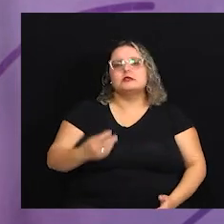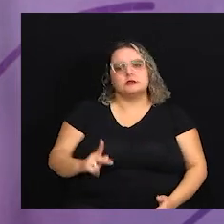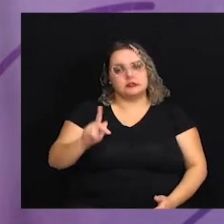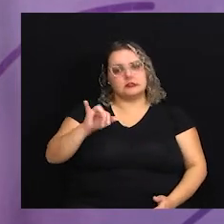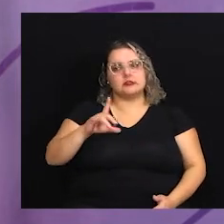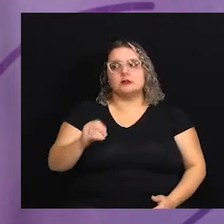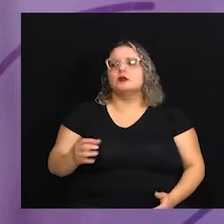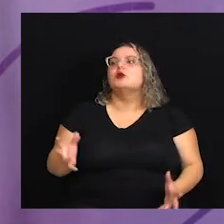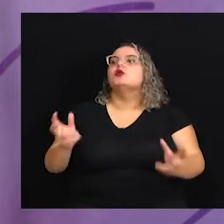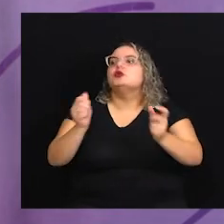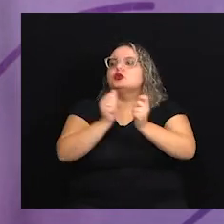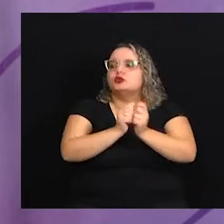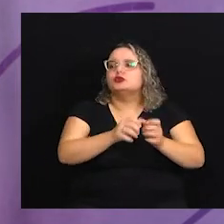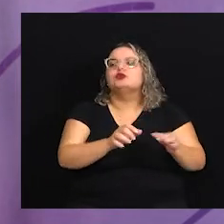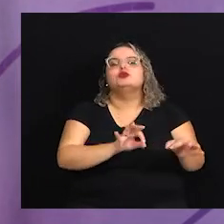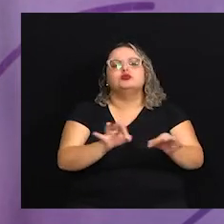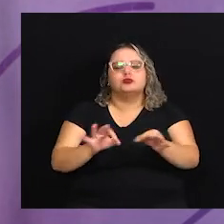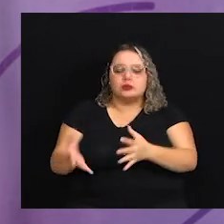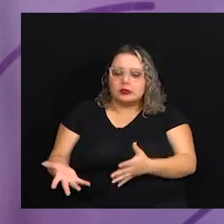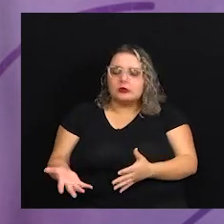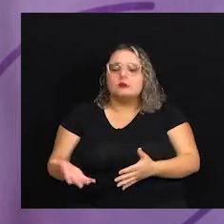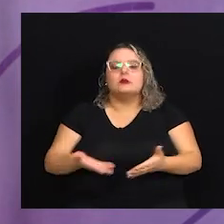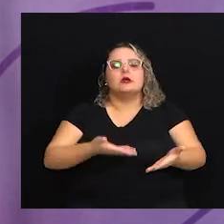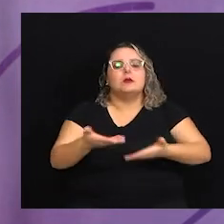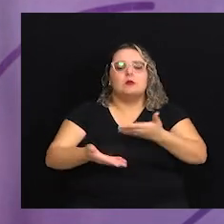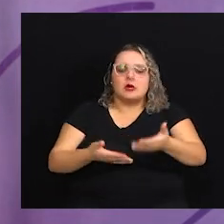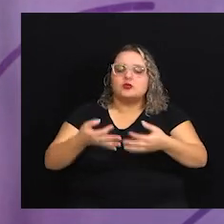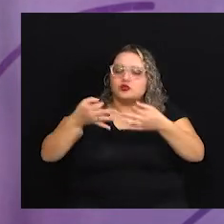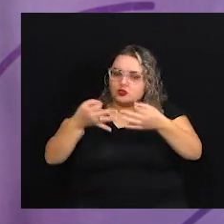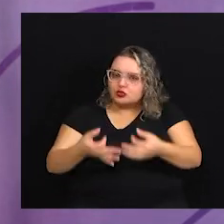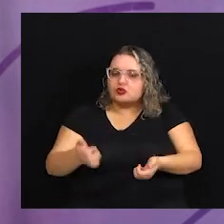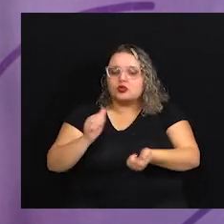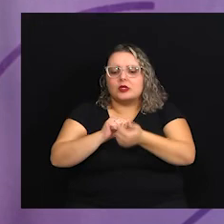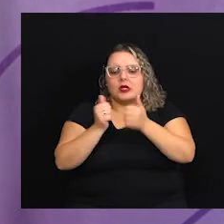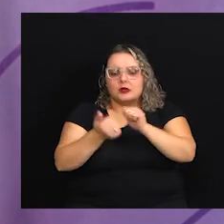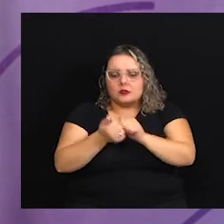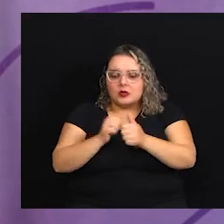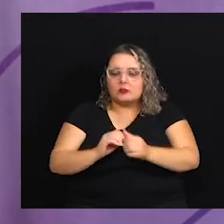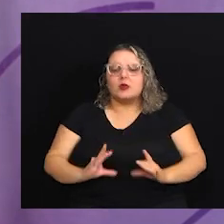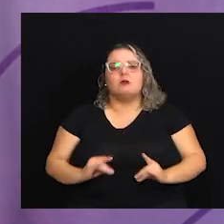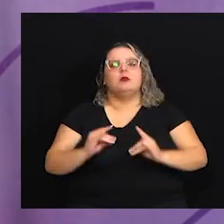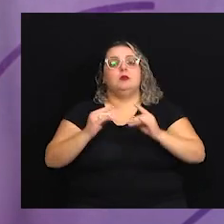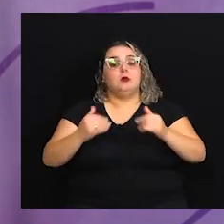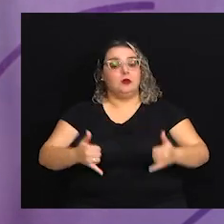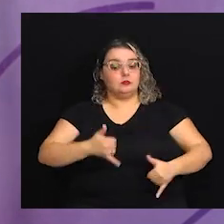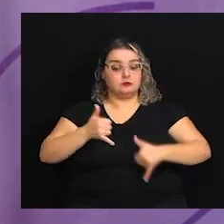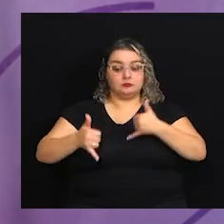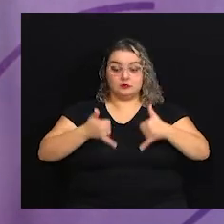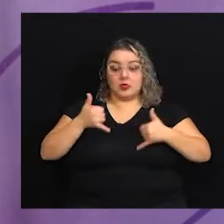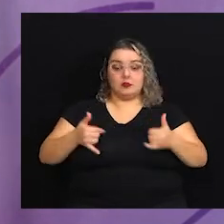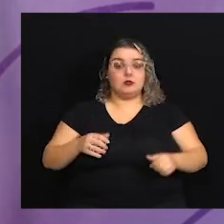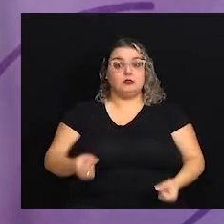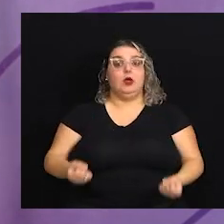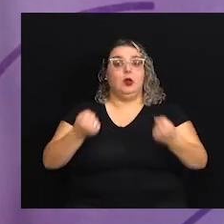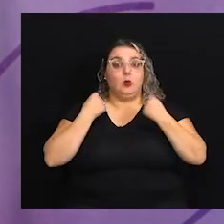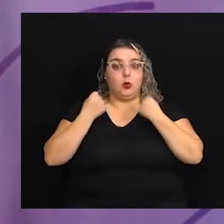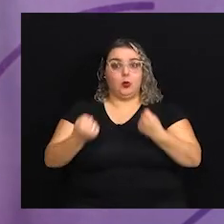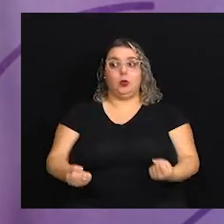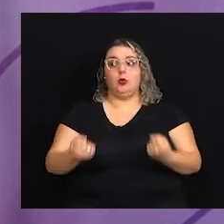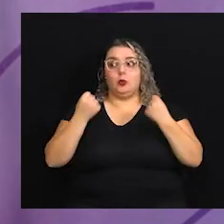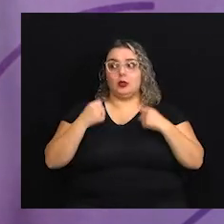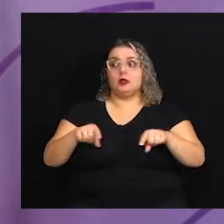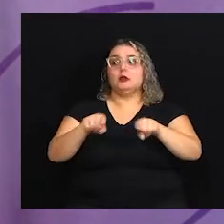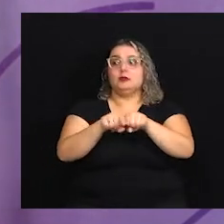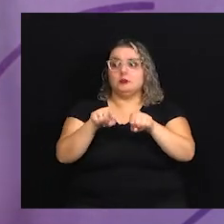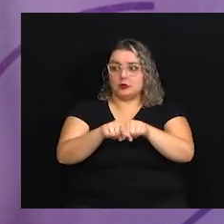aí em conjunto, né? Fazendo o tratamento adequado, a reposição hormonal, a alimentação, tendo aquela disposição, voltar a te fazer atividade física,